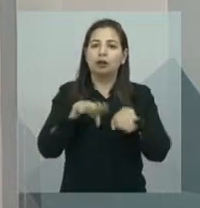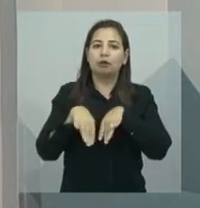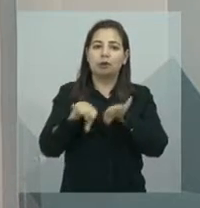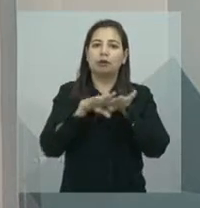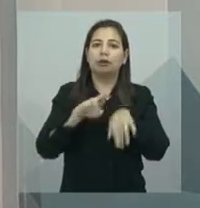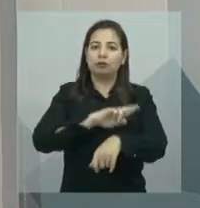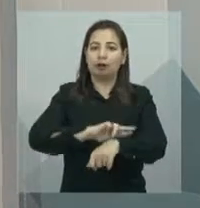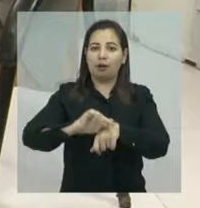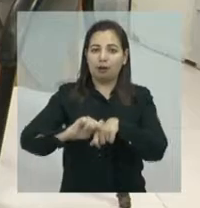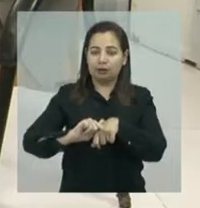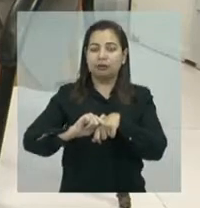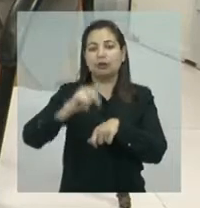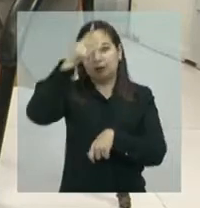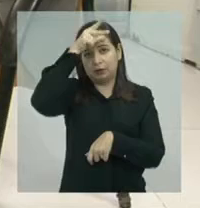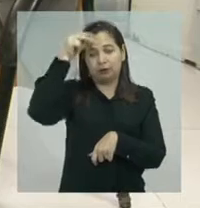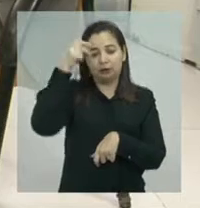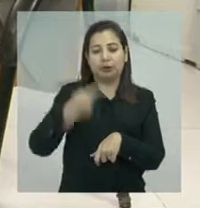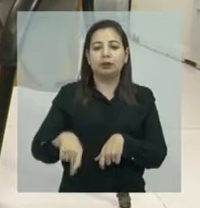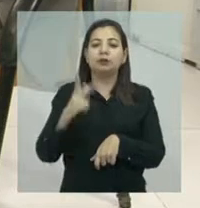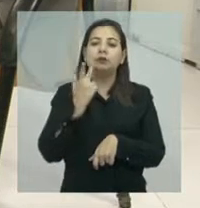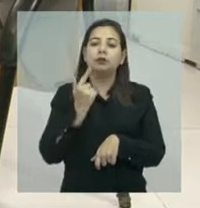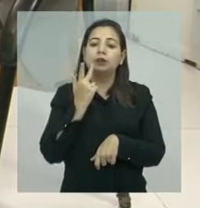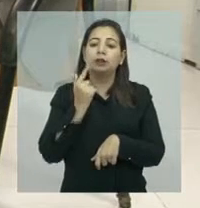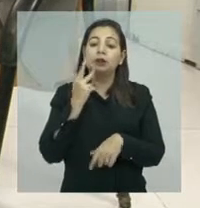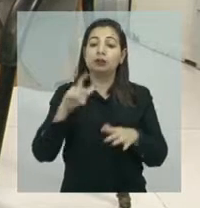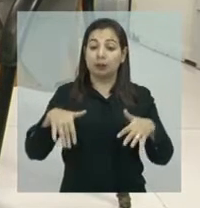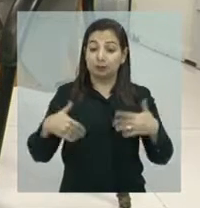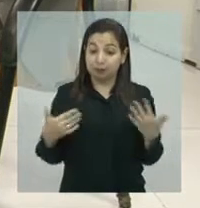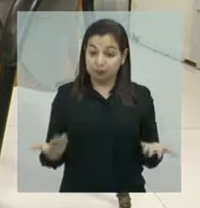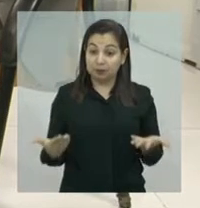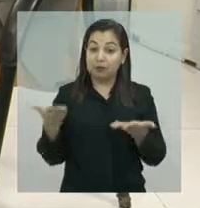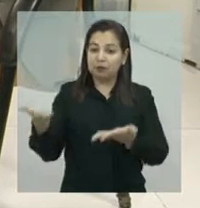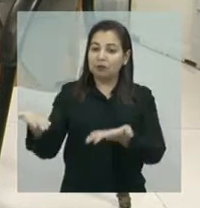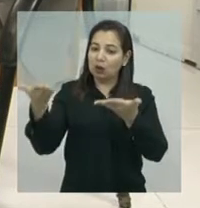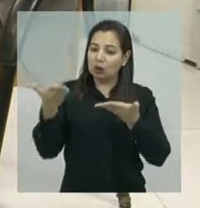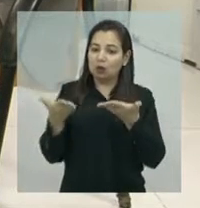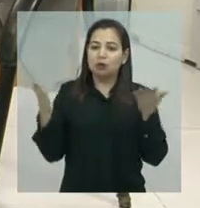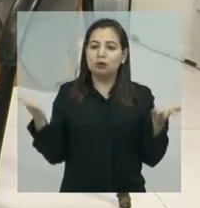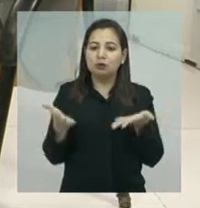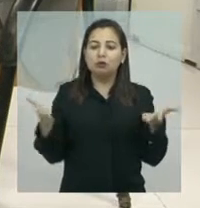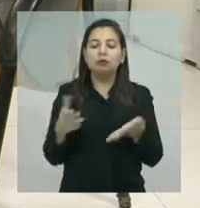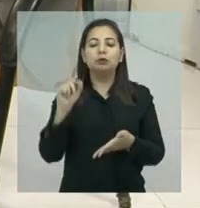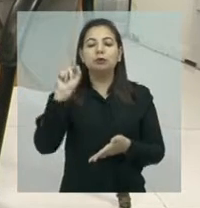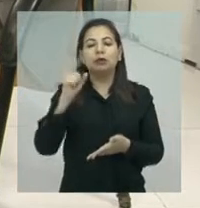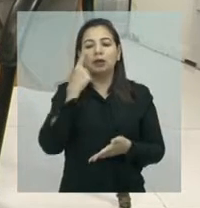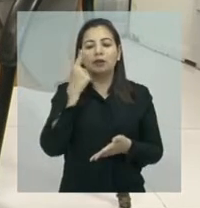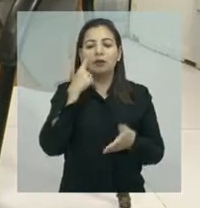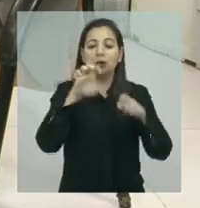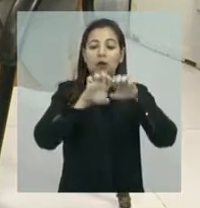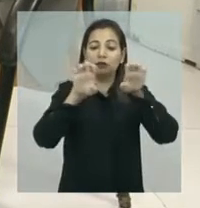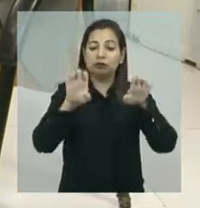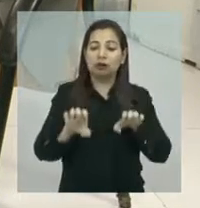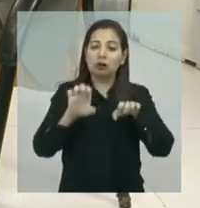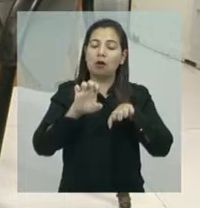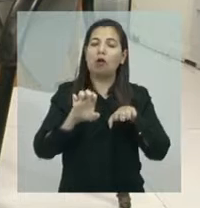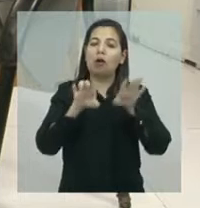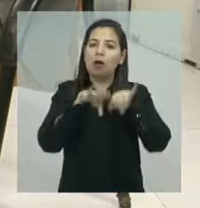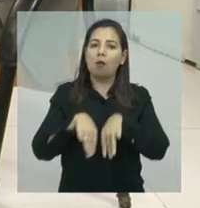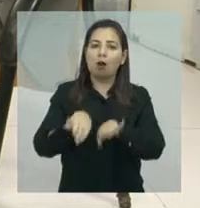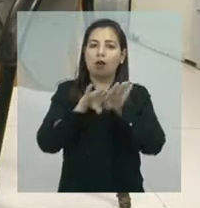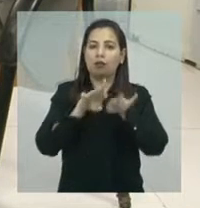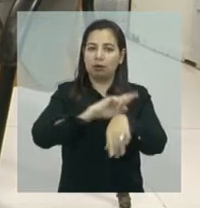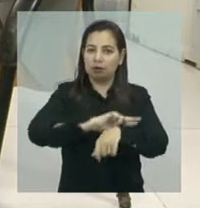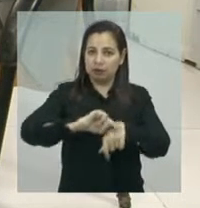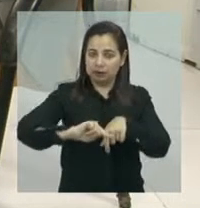Sérgio, obrigado pela sua presença. E vamos ver então inicialmente o Estatuto, da Igualdade Racial. Existe um Estatuto